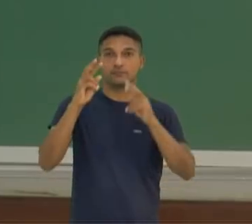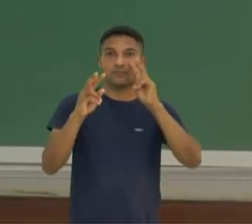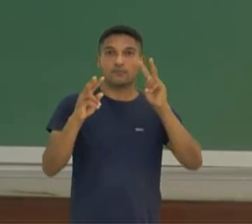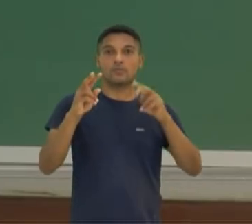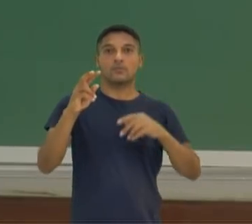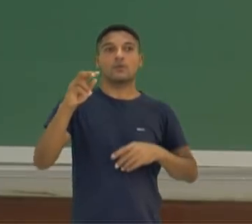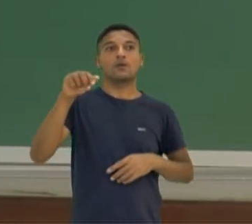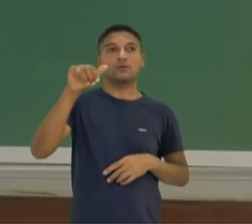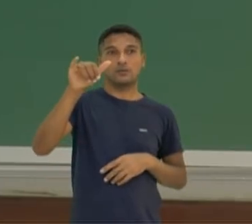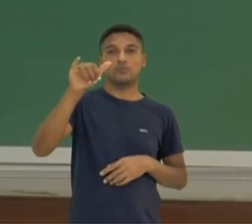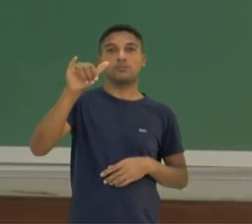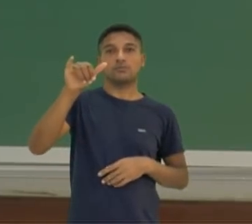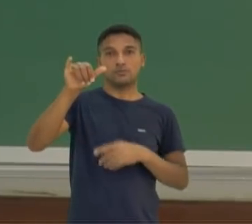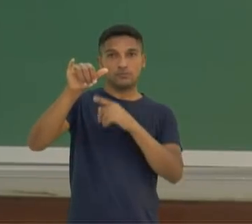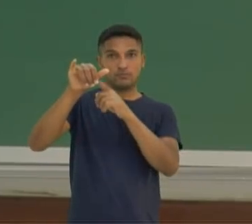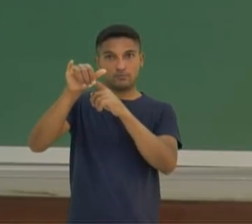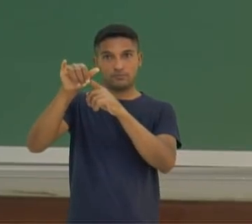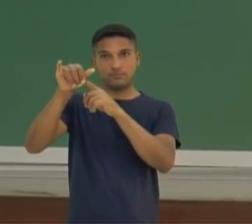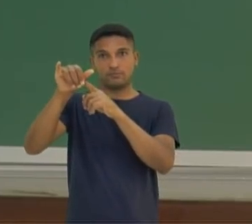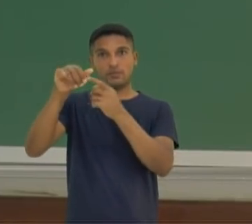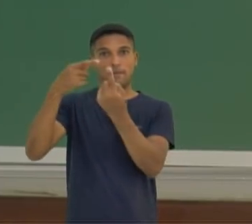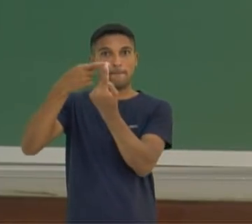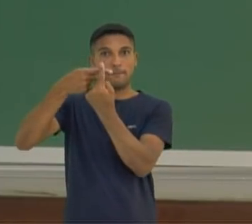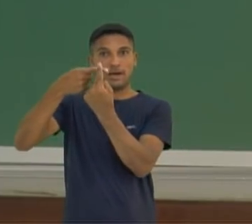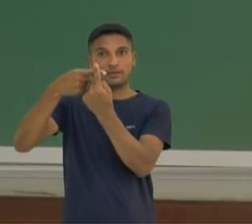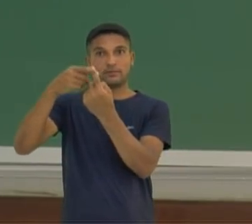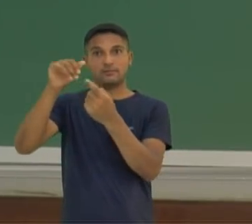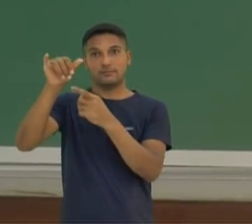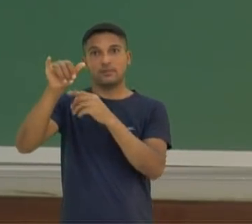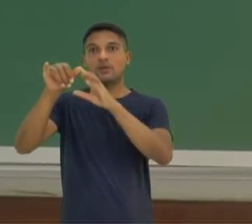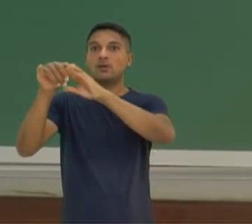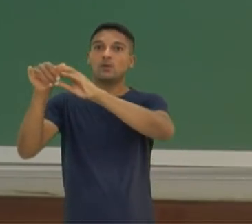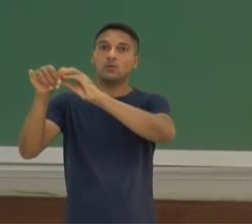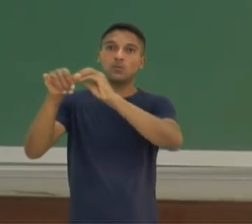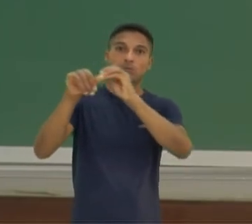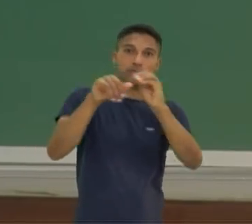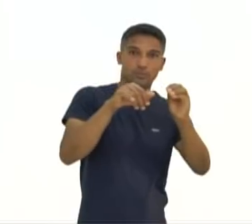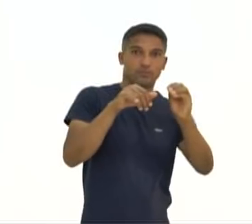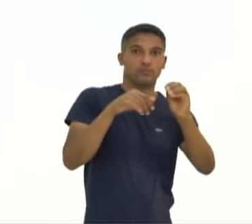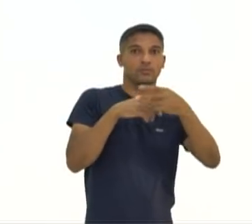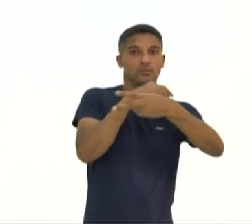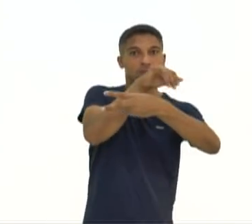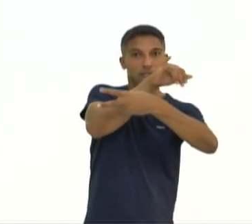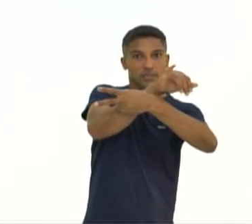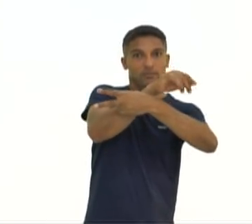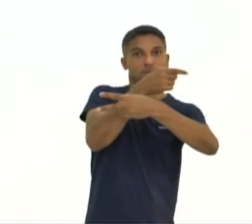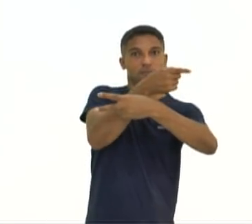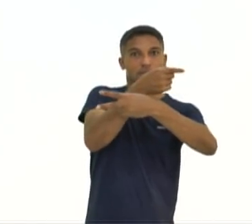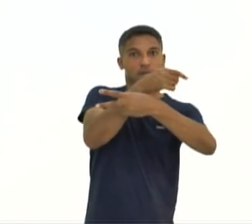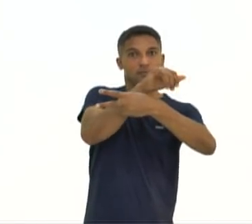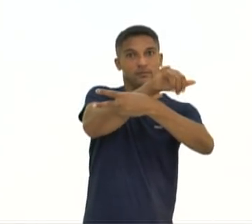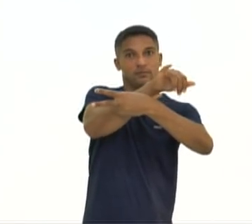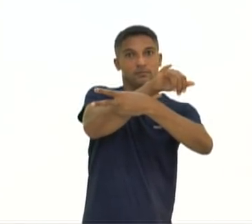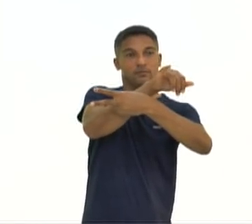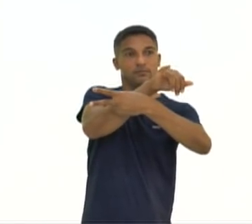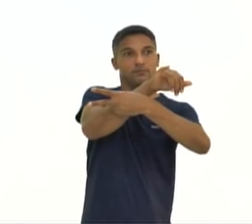para o outro lado da minha igualdade como menos. Mas, professora, o que eu poderia fazer